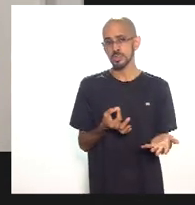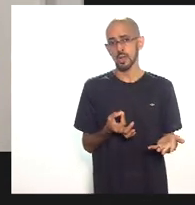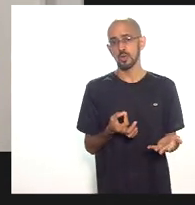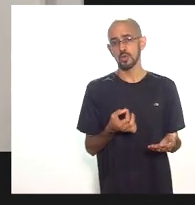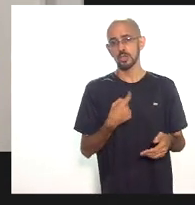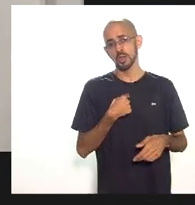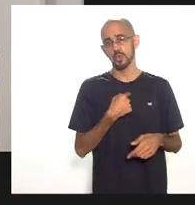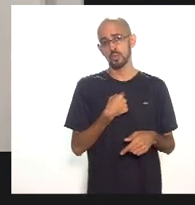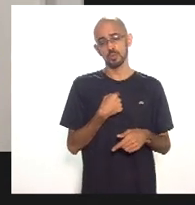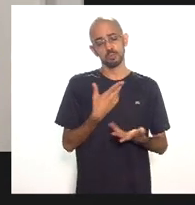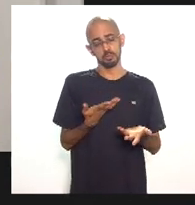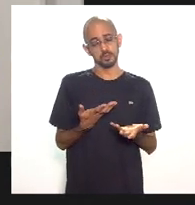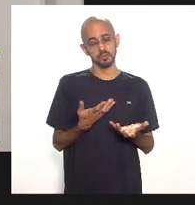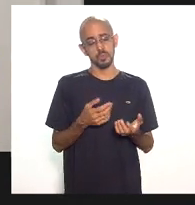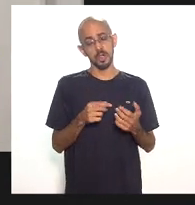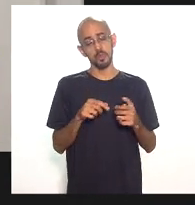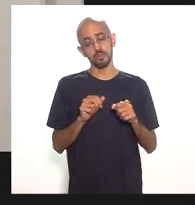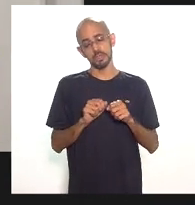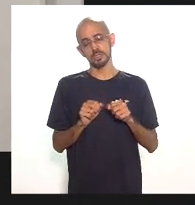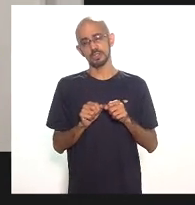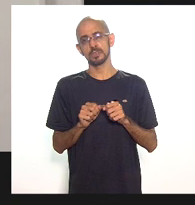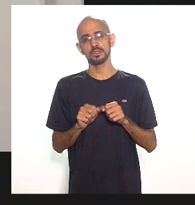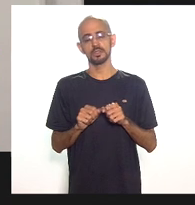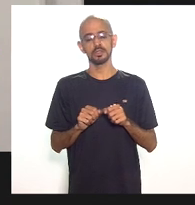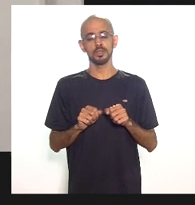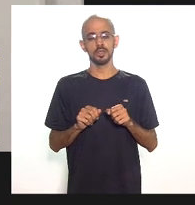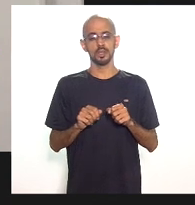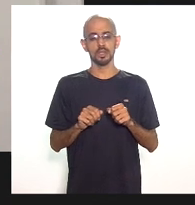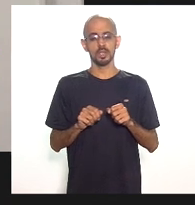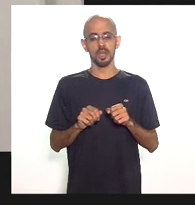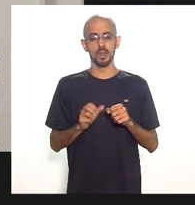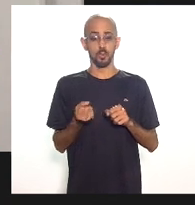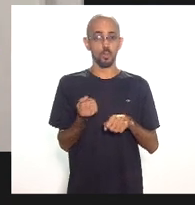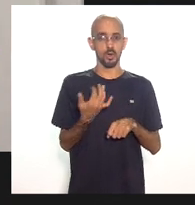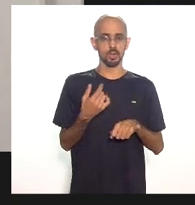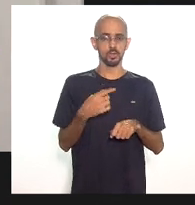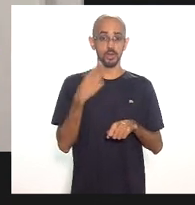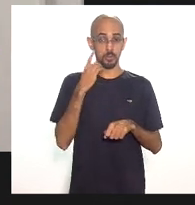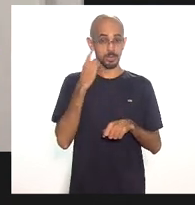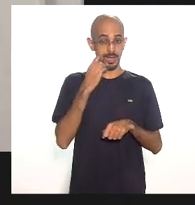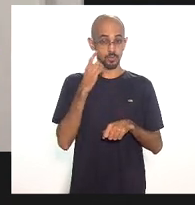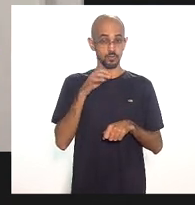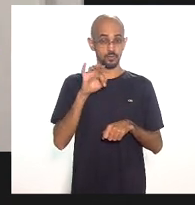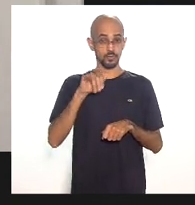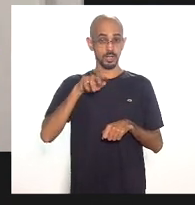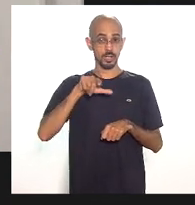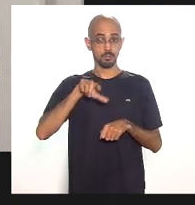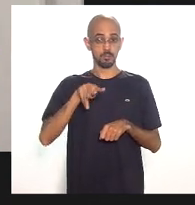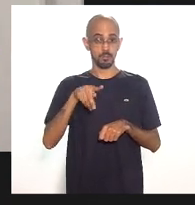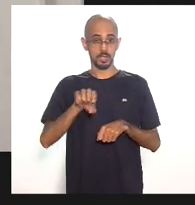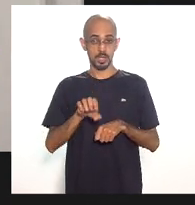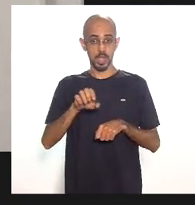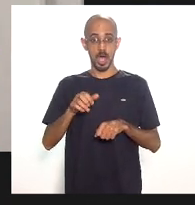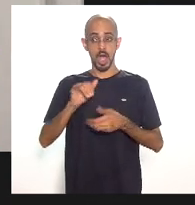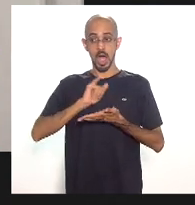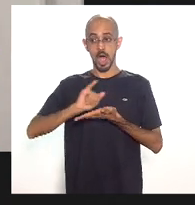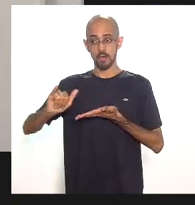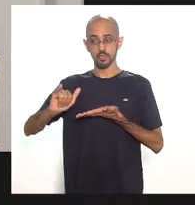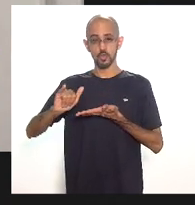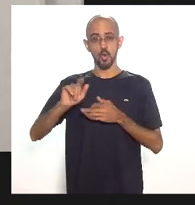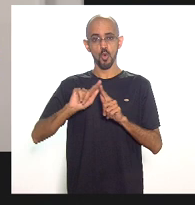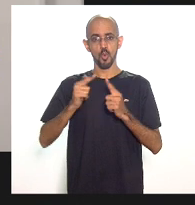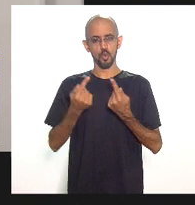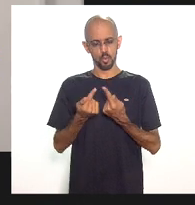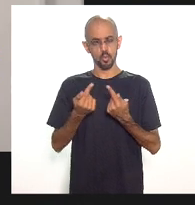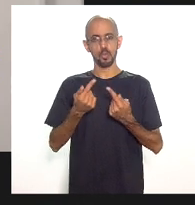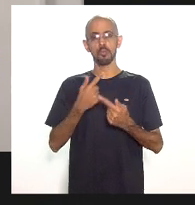eu fiz, quando o deputado Felipe passou no grupo, o